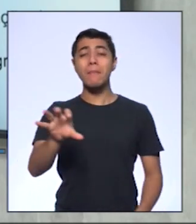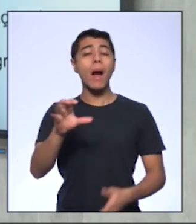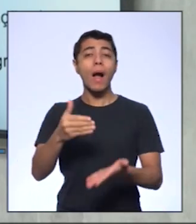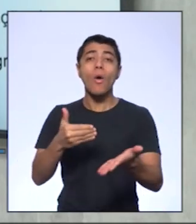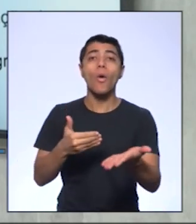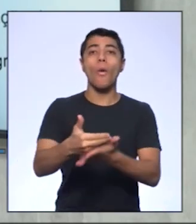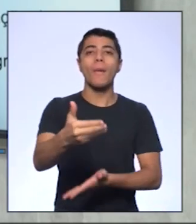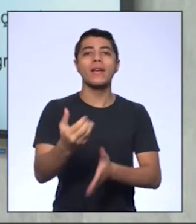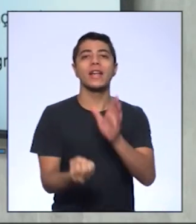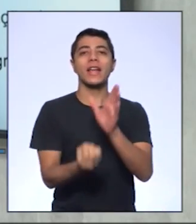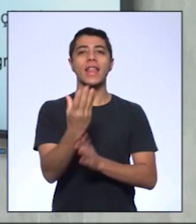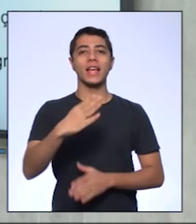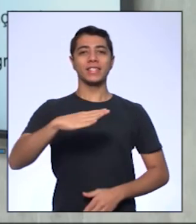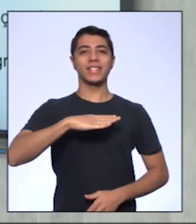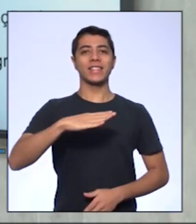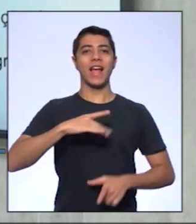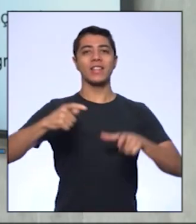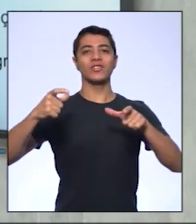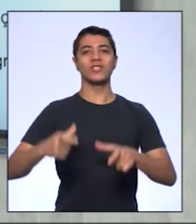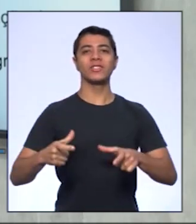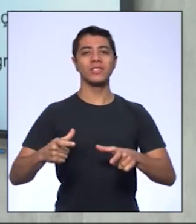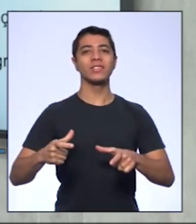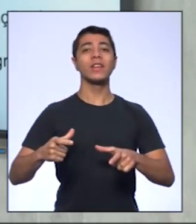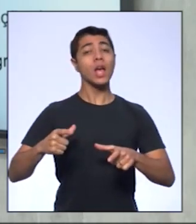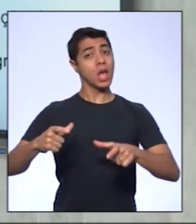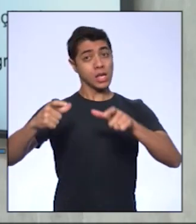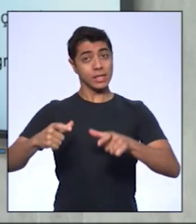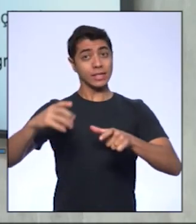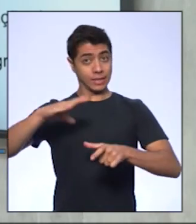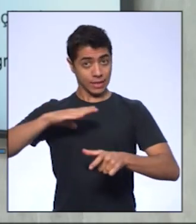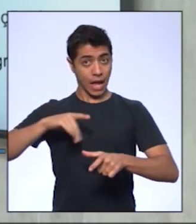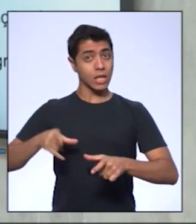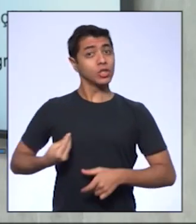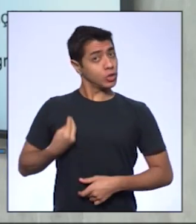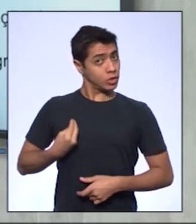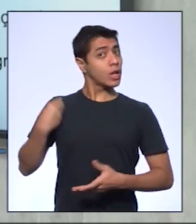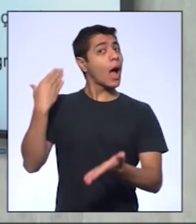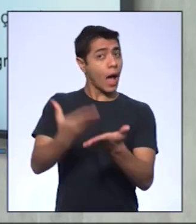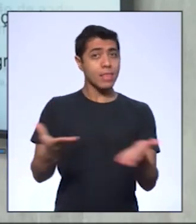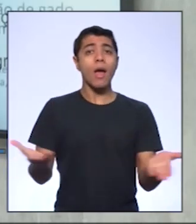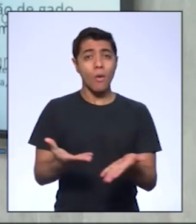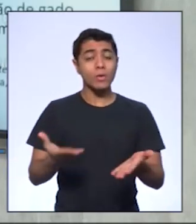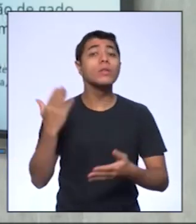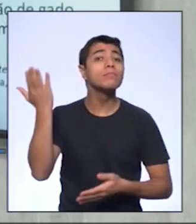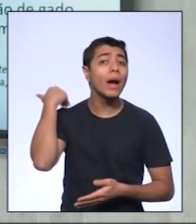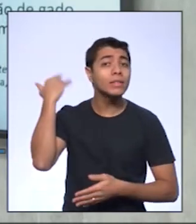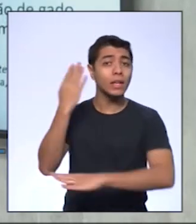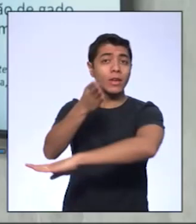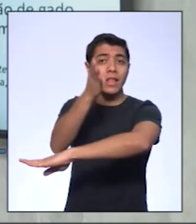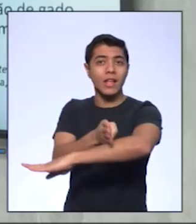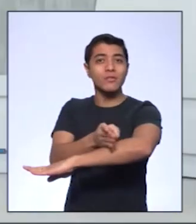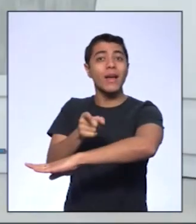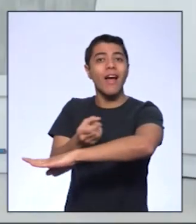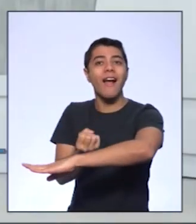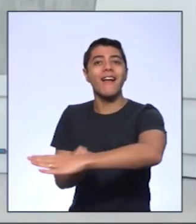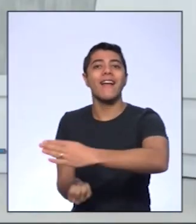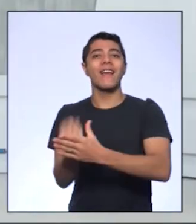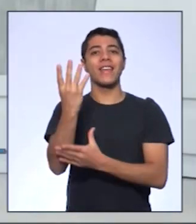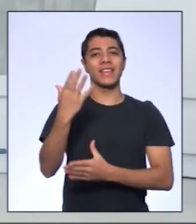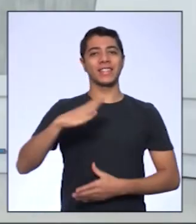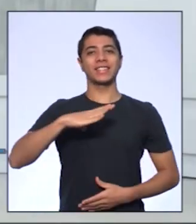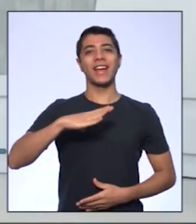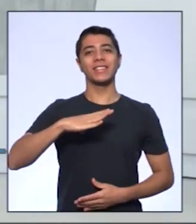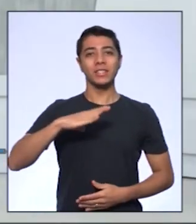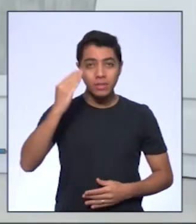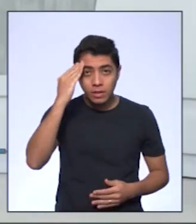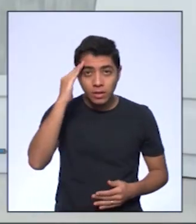as cidades, que são as nossas cidades até hoje. É lá que surgiram essas cidades. Vamos ler então. Vamos ler, galera. Eu vou para as questões agora, tá? A gente troca uma